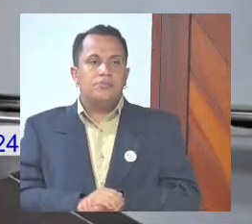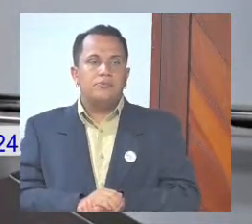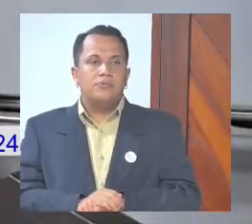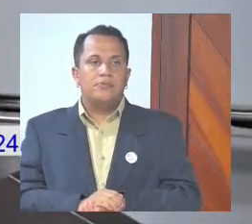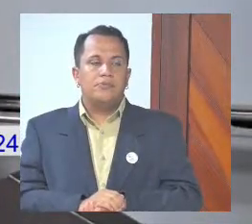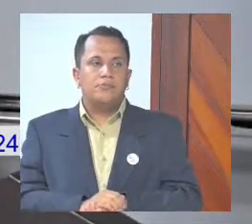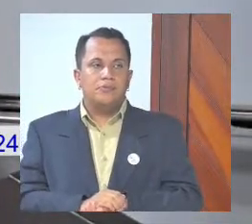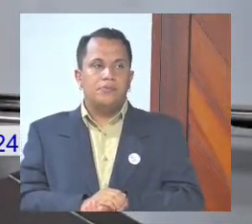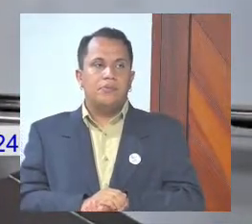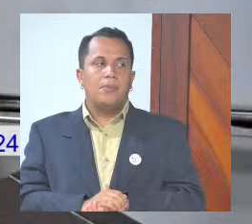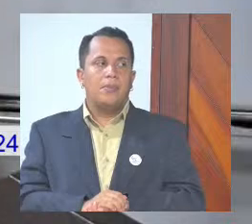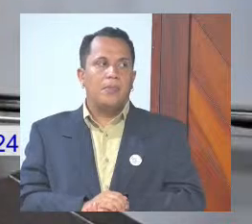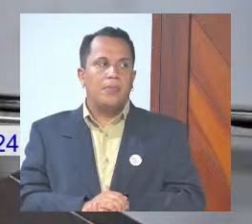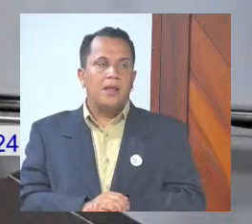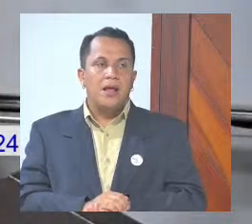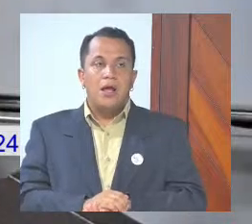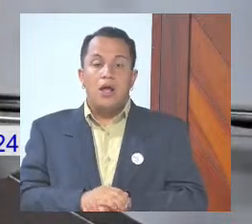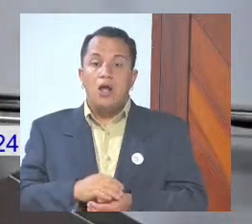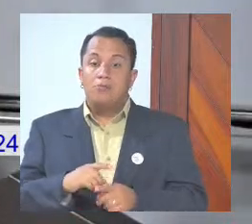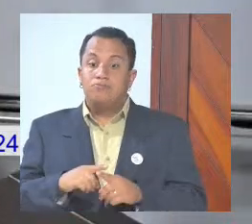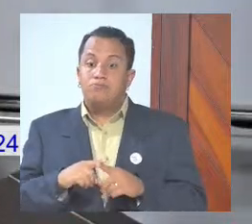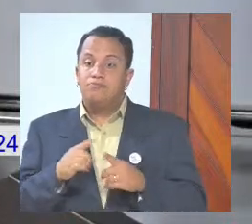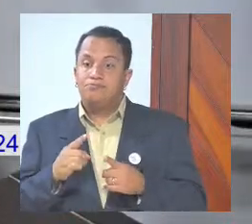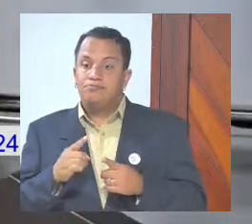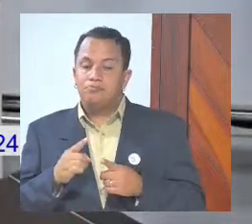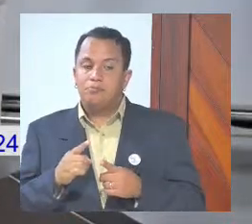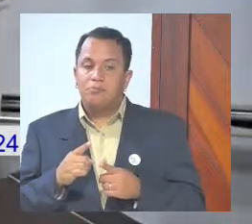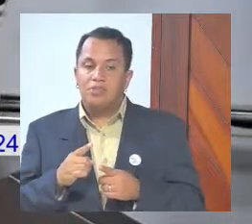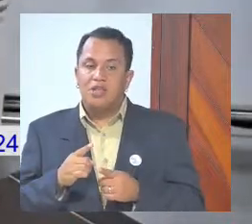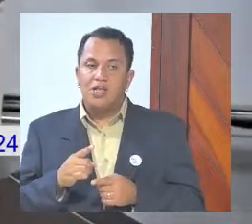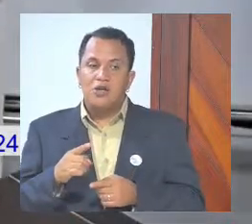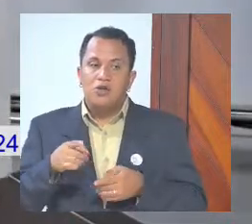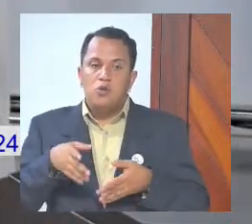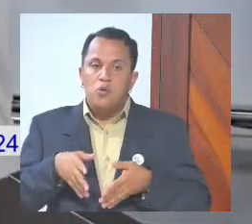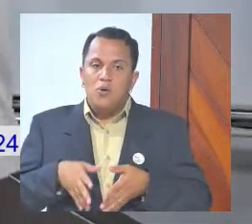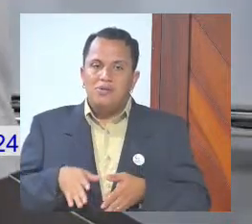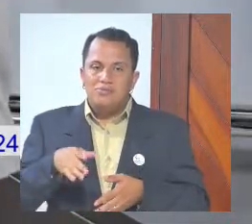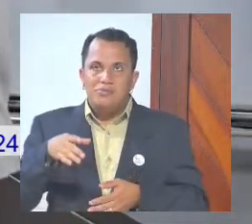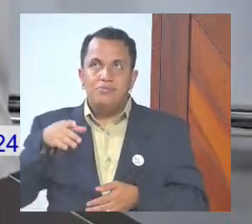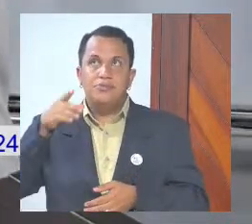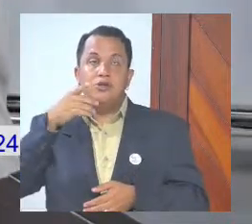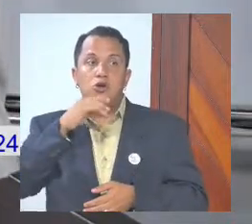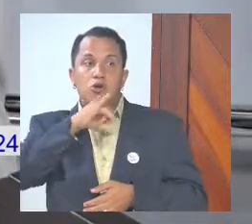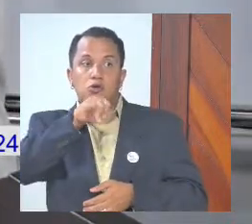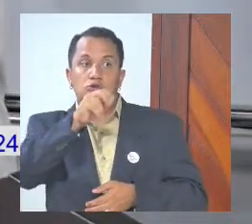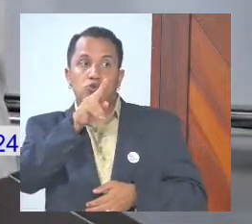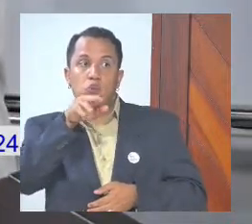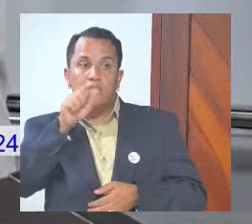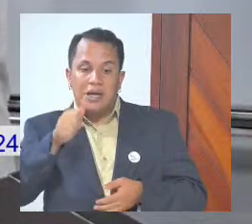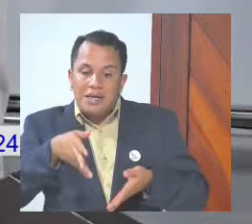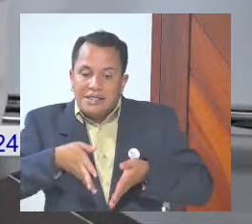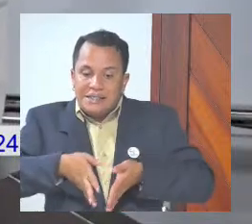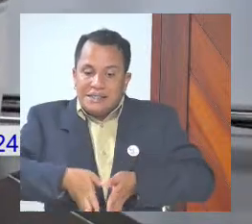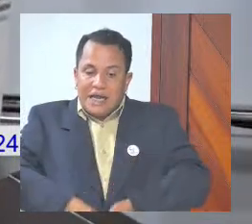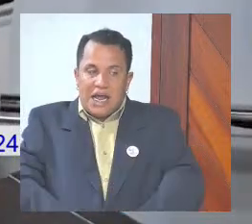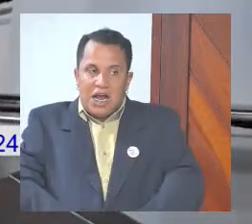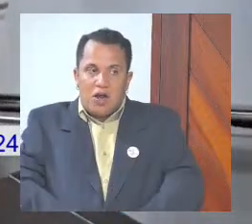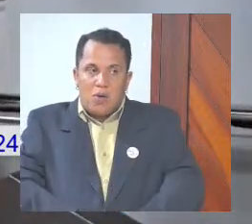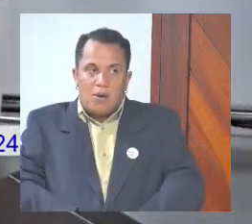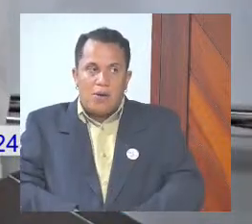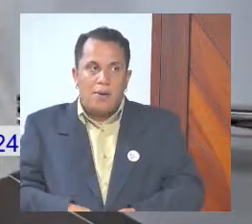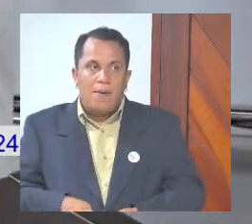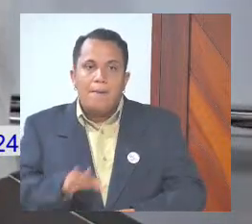Porém, ai do dia em que Judas nasceu. Antes tivesse havido